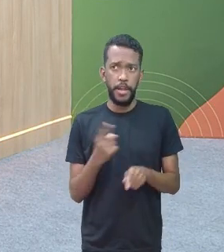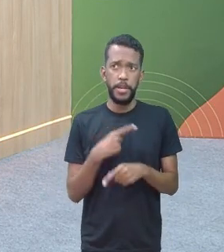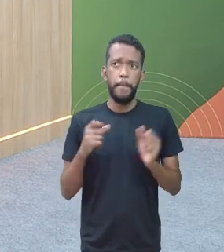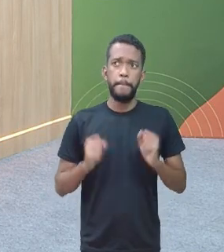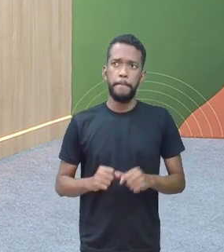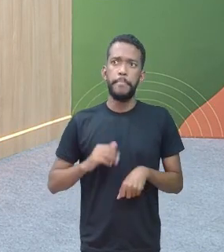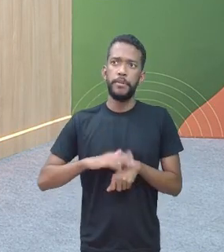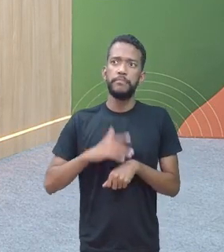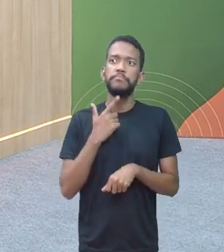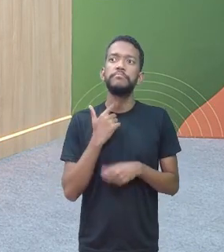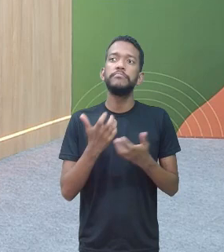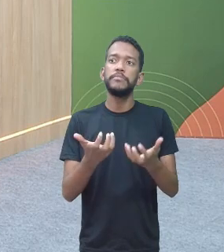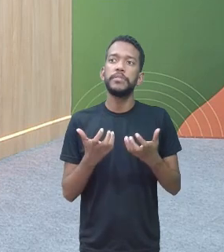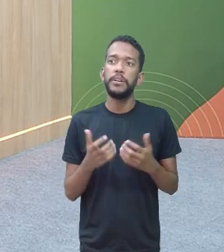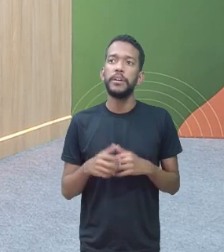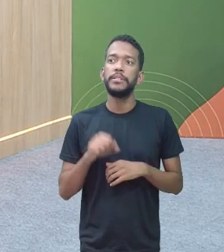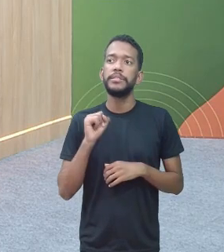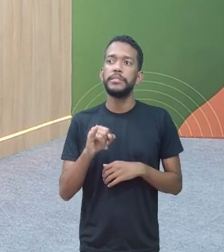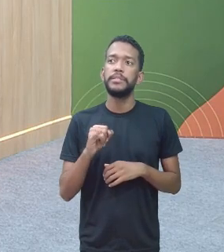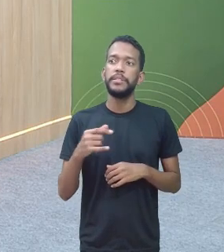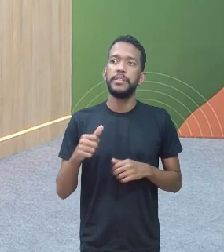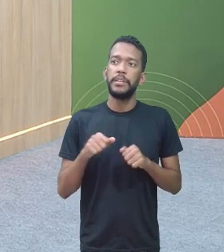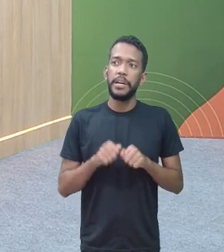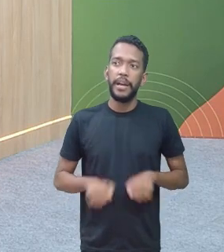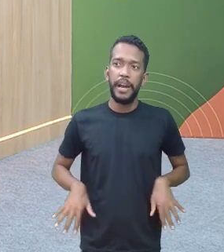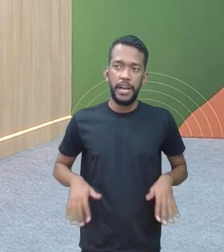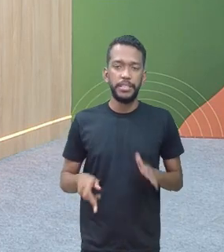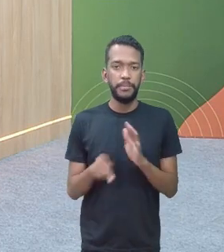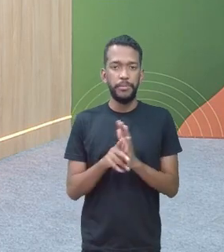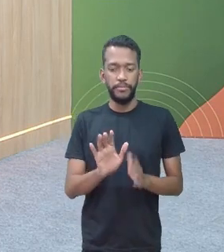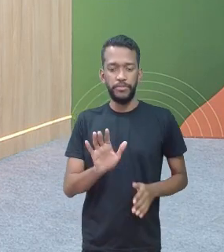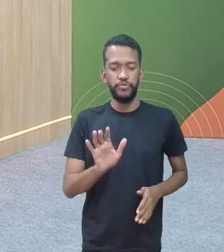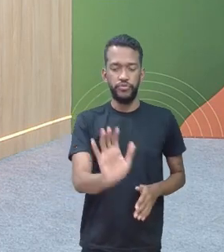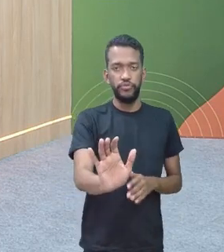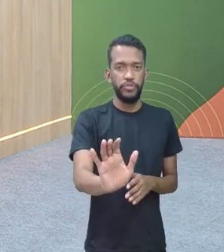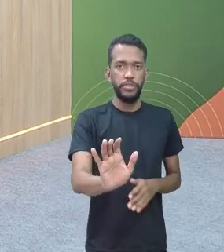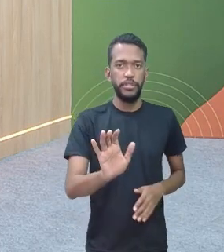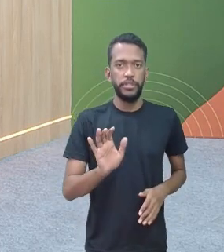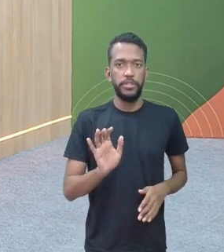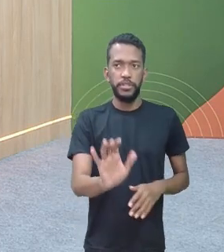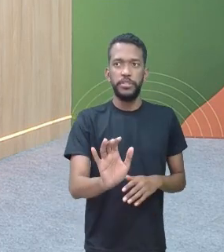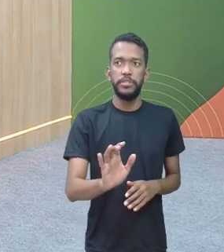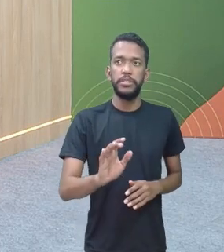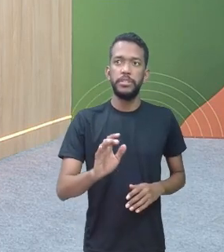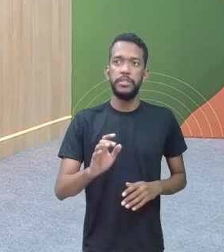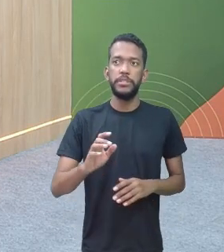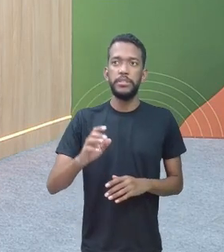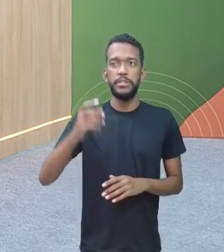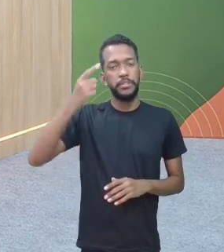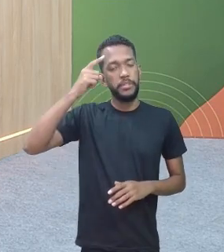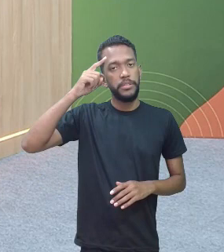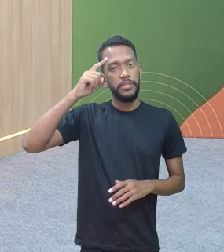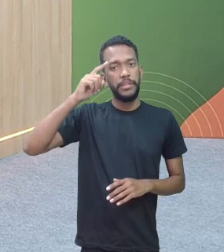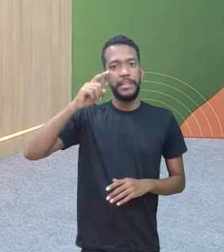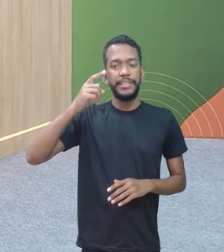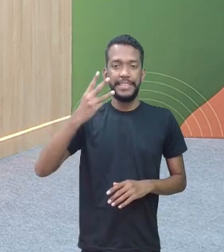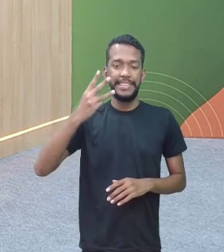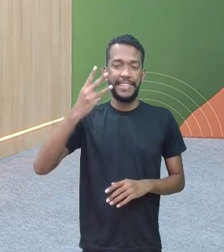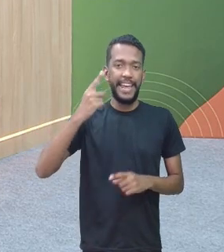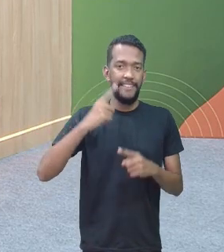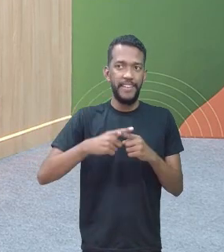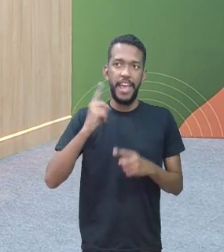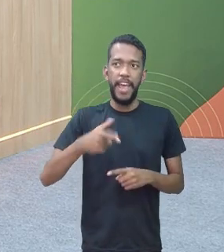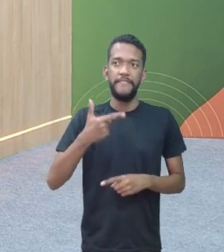querer, mas se a gente gasta aquela descarga, que é a válvula na parede, né, que a gente empurra 3 vezes ao dia, são